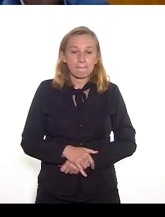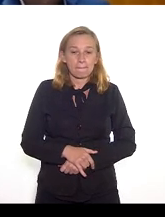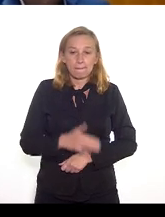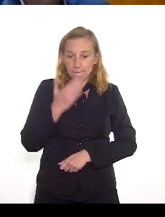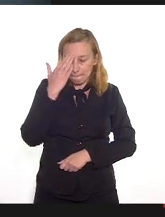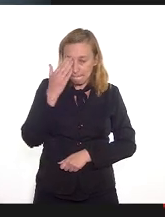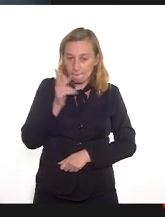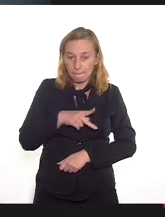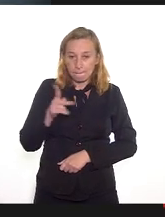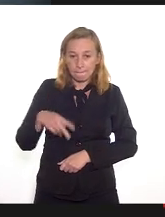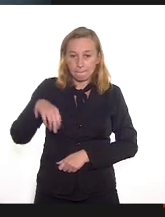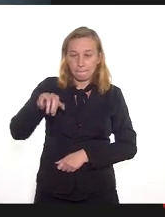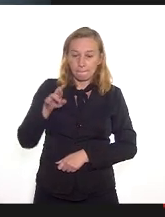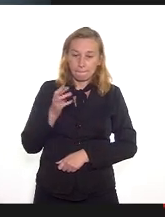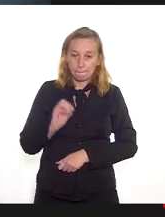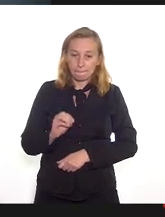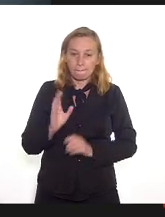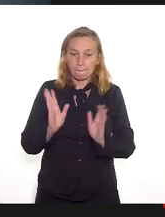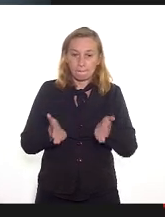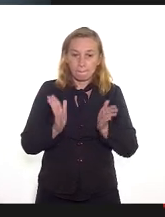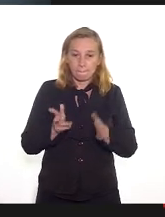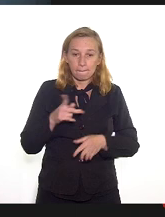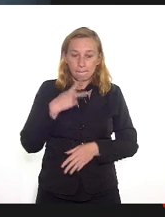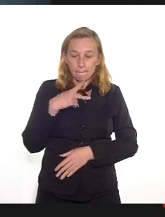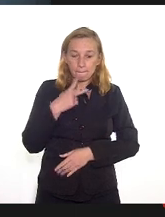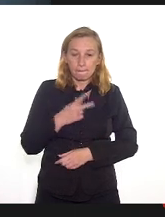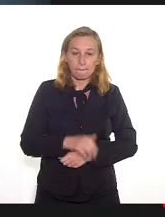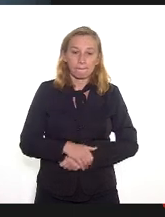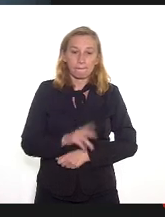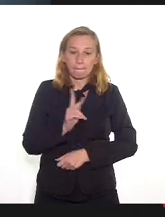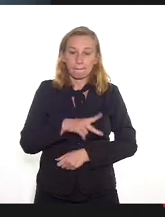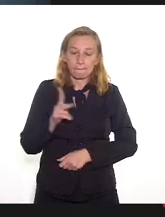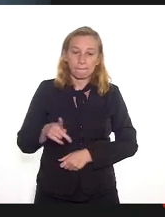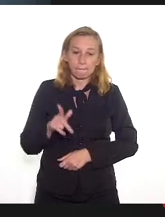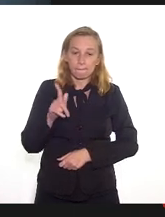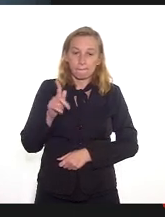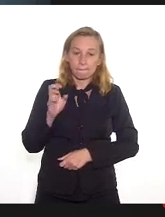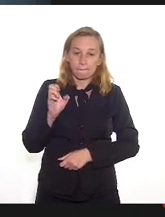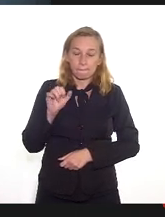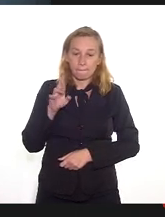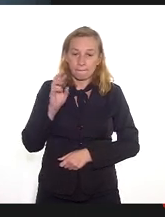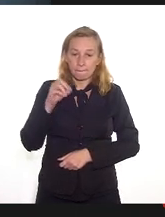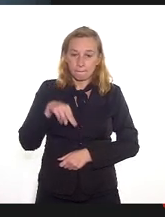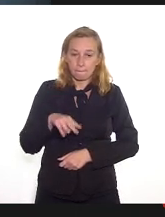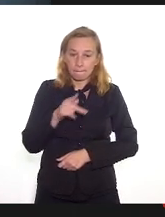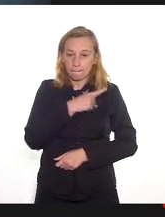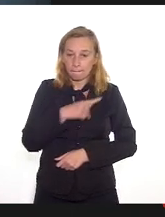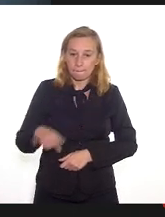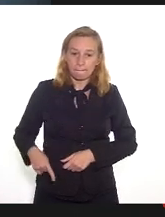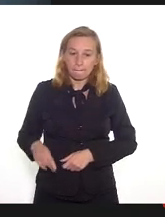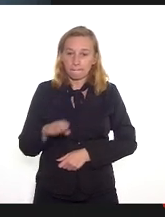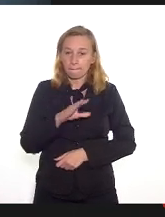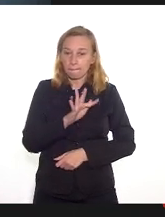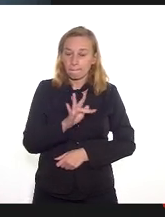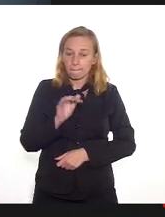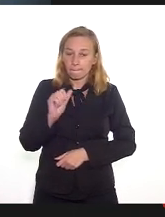Obrigada, professor Marcelo. Queria passar, então, agora a palavra ao professor Gerson Lima Silva, presidente da